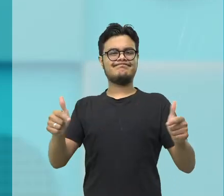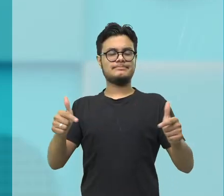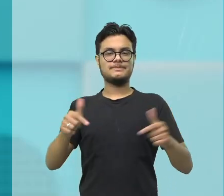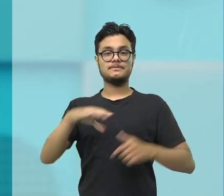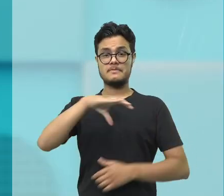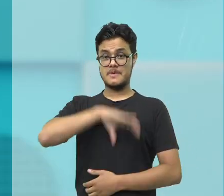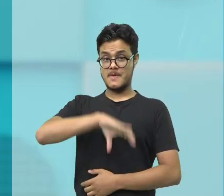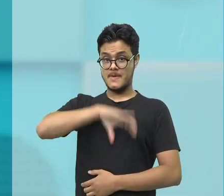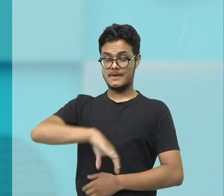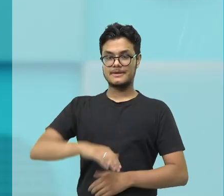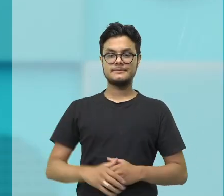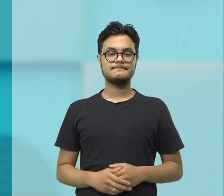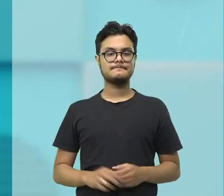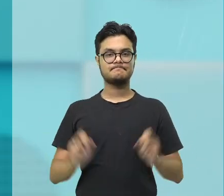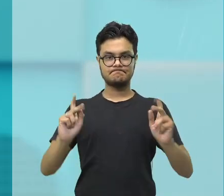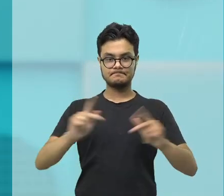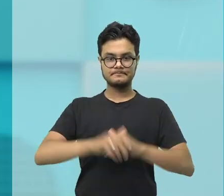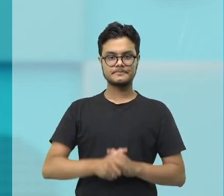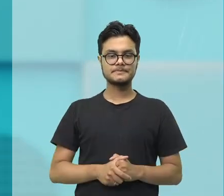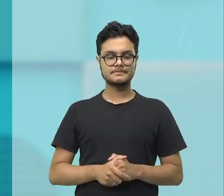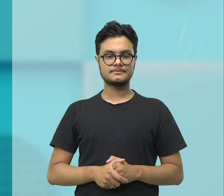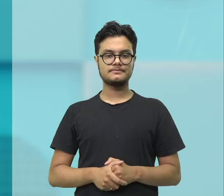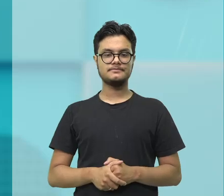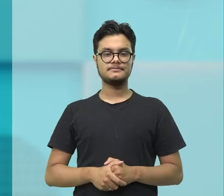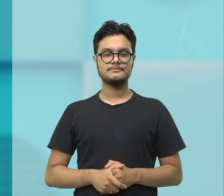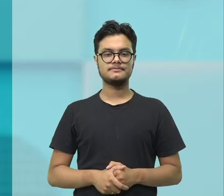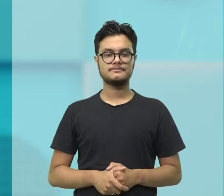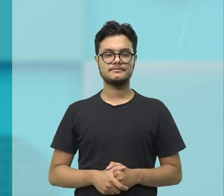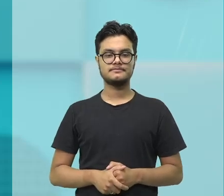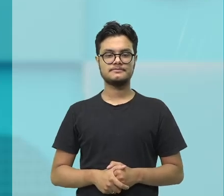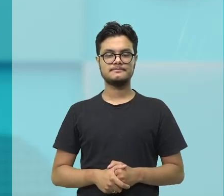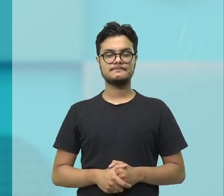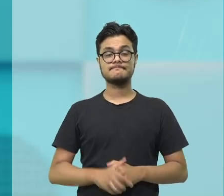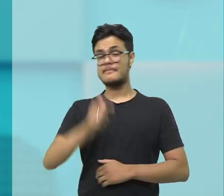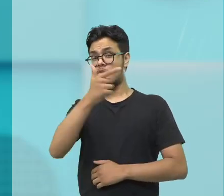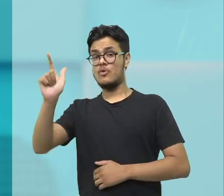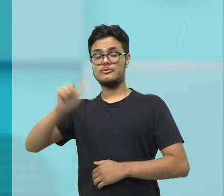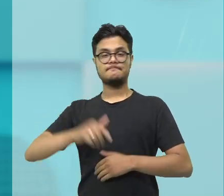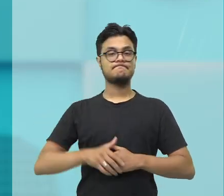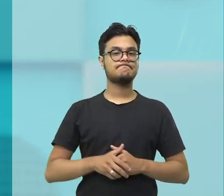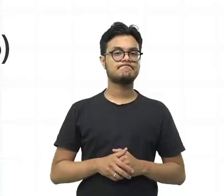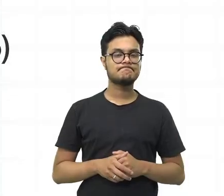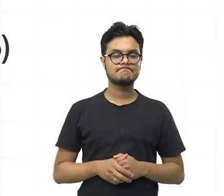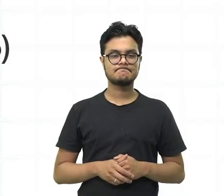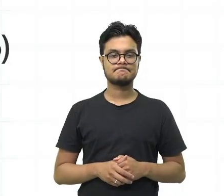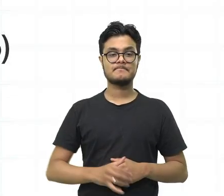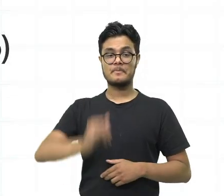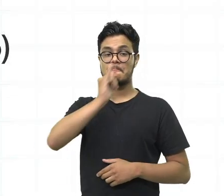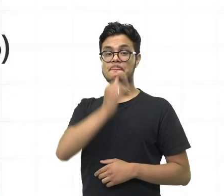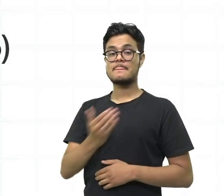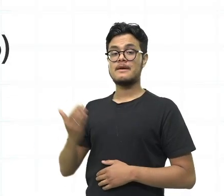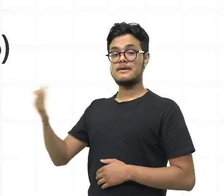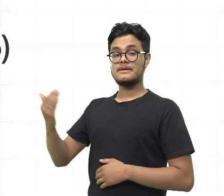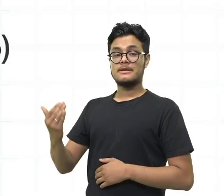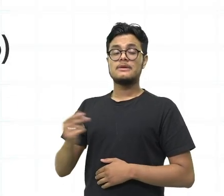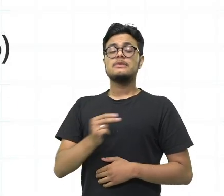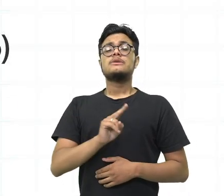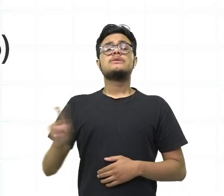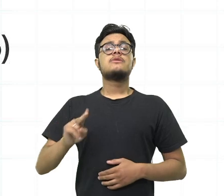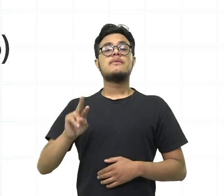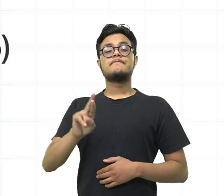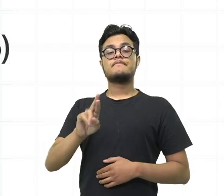língua portuguesa. Certo? Agora vamos verificar mais um tipo. Olha só, nós temos a